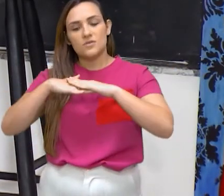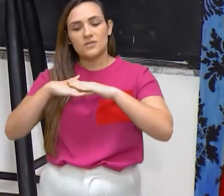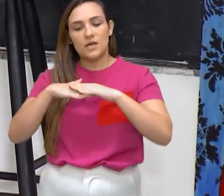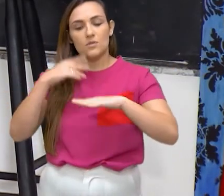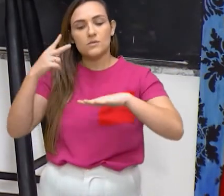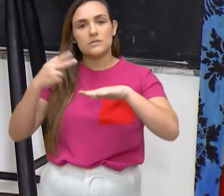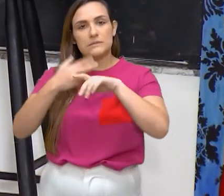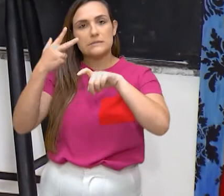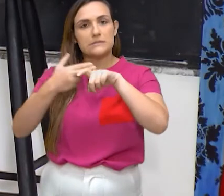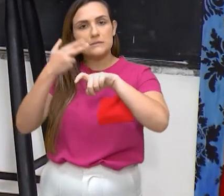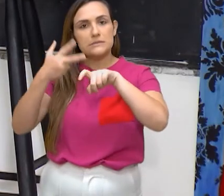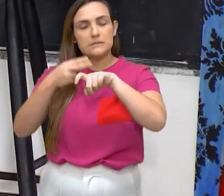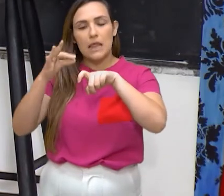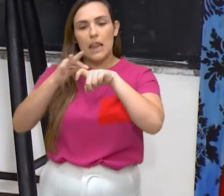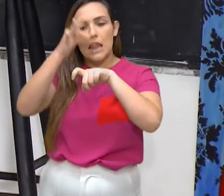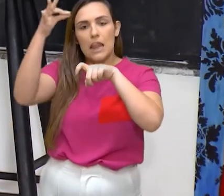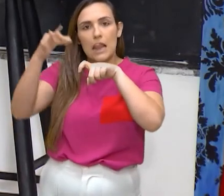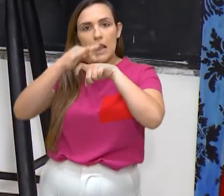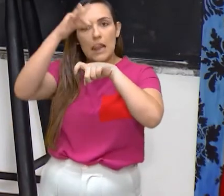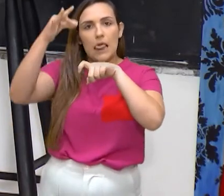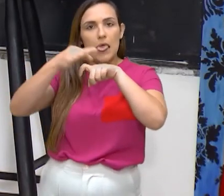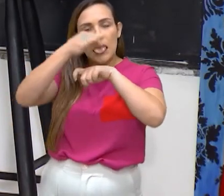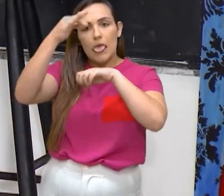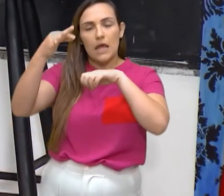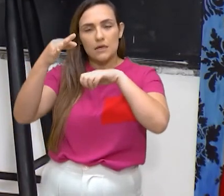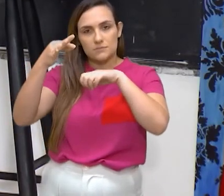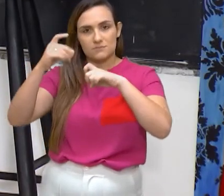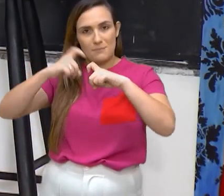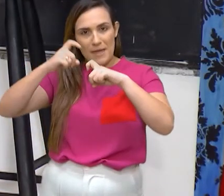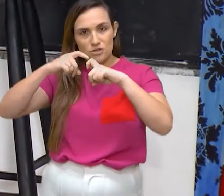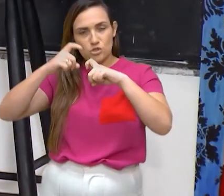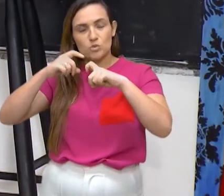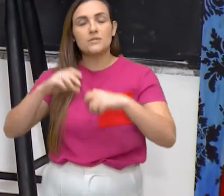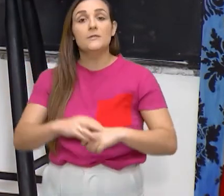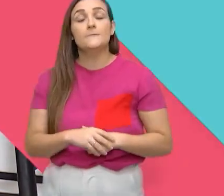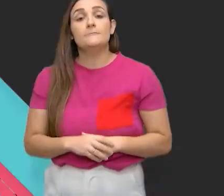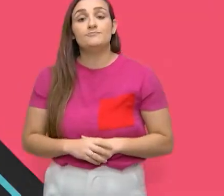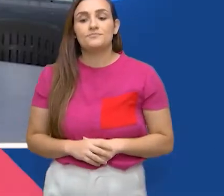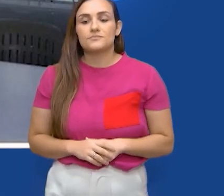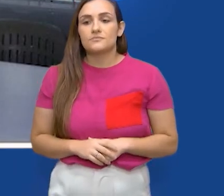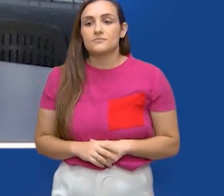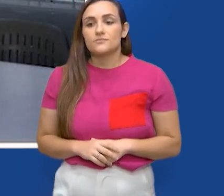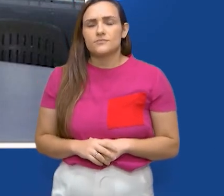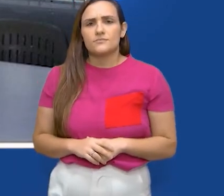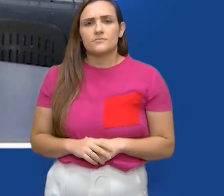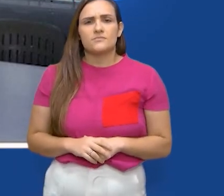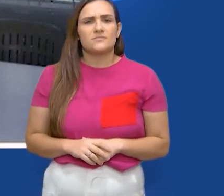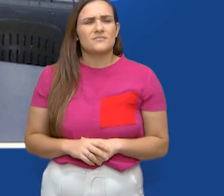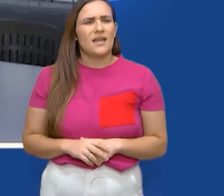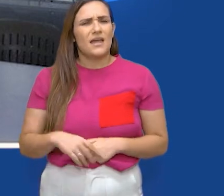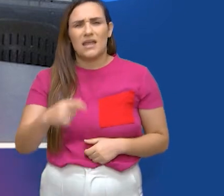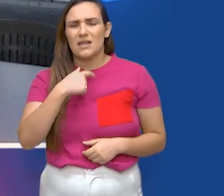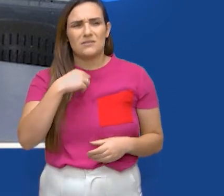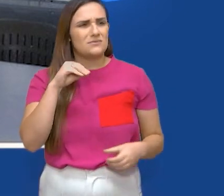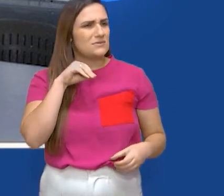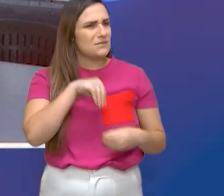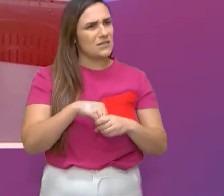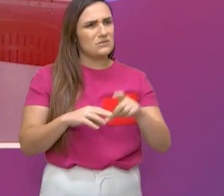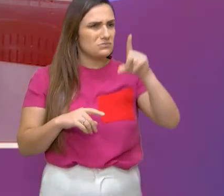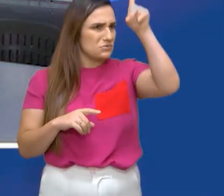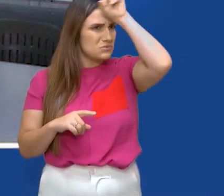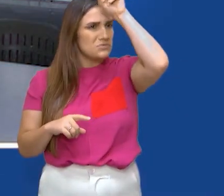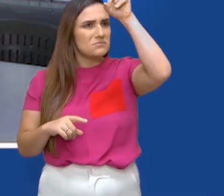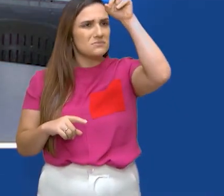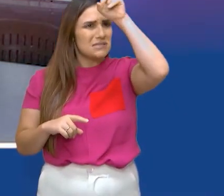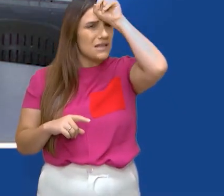instrumentadora cirúrgica e sou técnica de enfermagem, trabalhei muitos anos na Santa Casa. E na época eu achava aquele